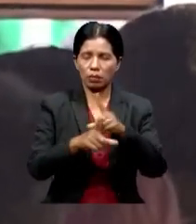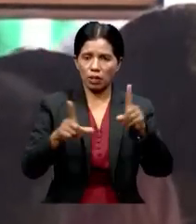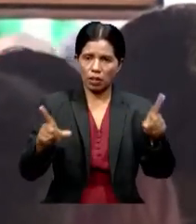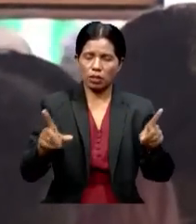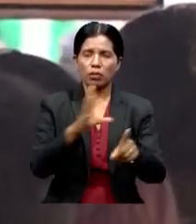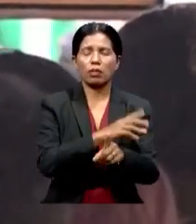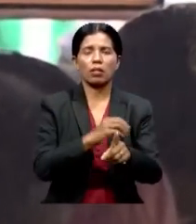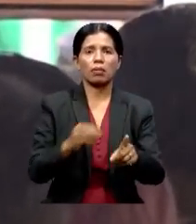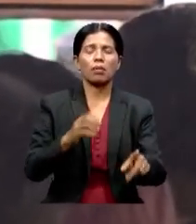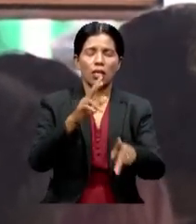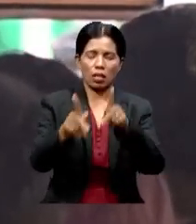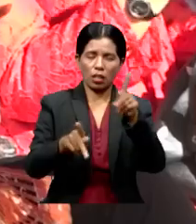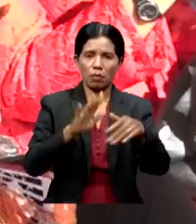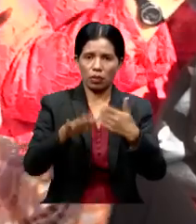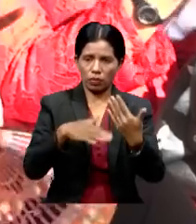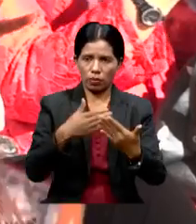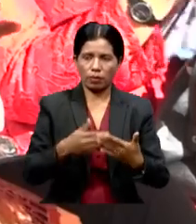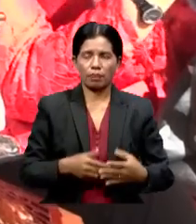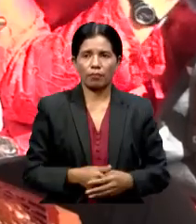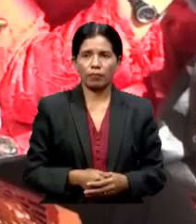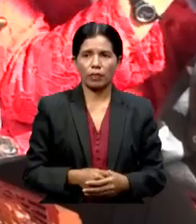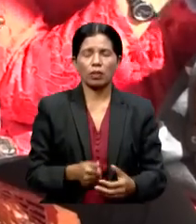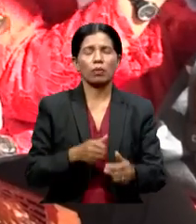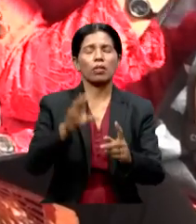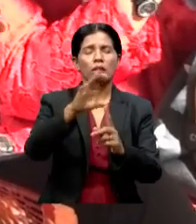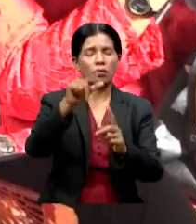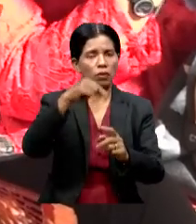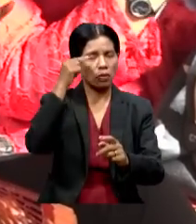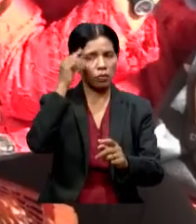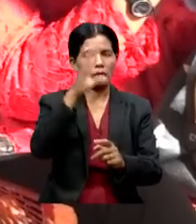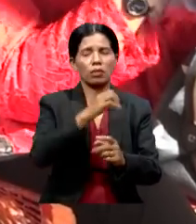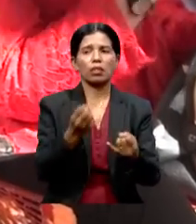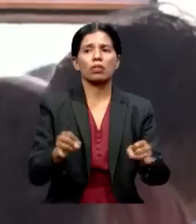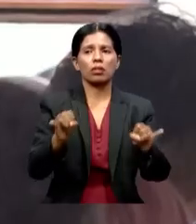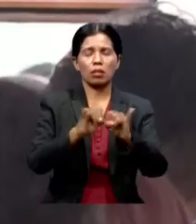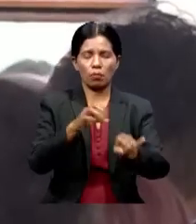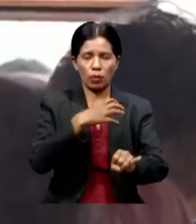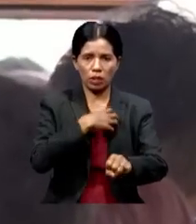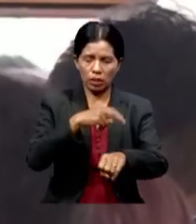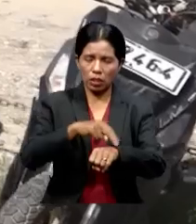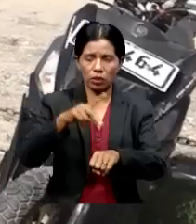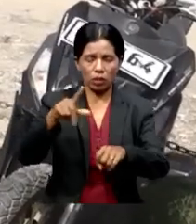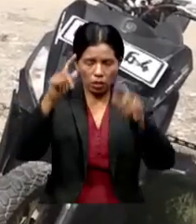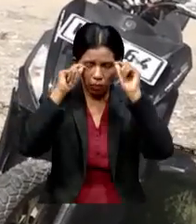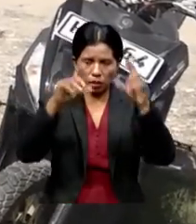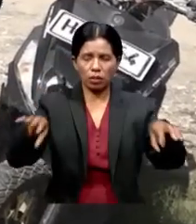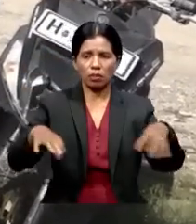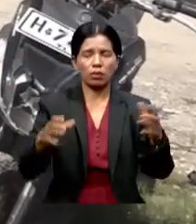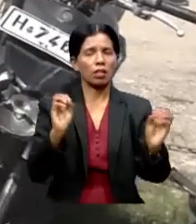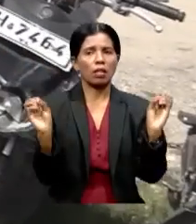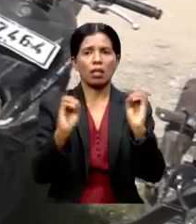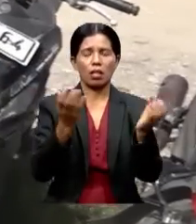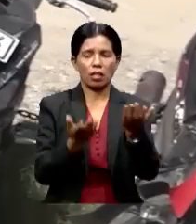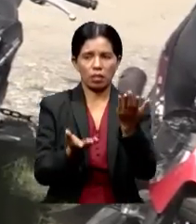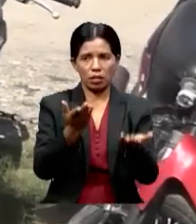fundamentais para cidadãos de todo. Turce foi governo durante a instituição Polícia Nacional Timor-Leste, serviço La Balanço,